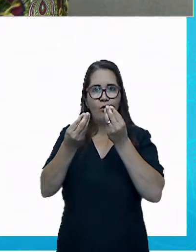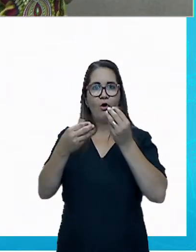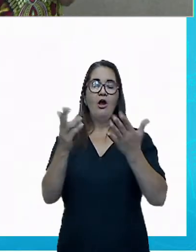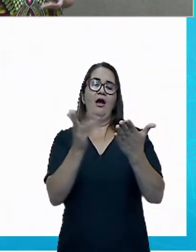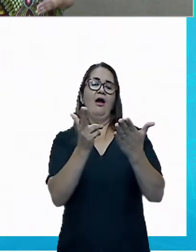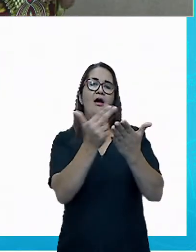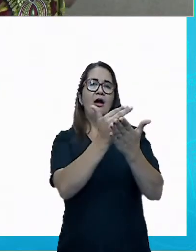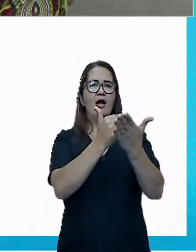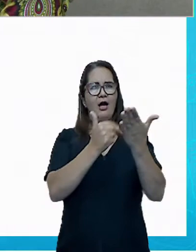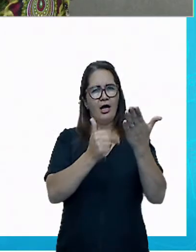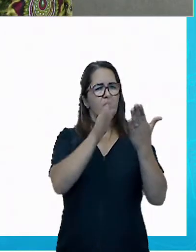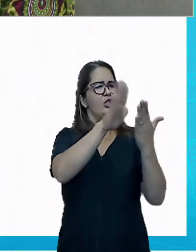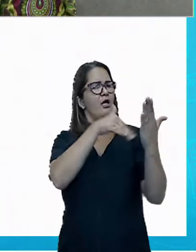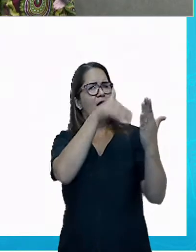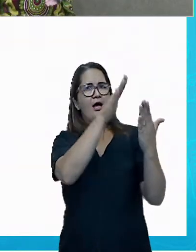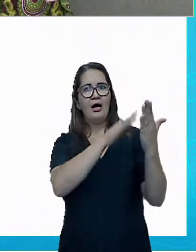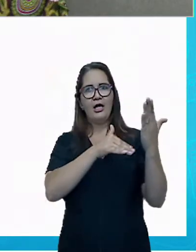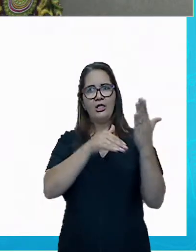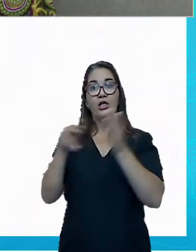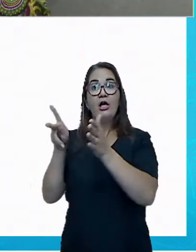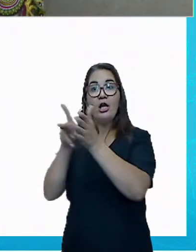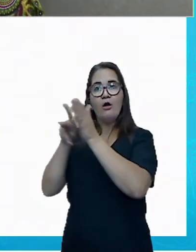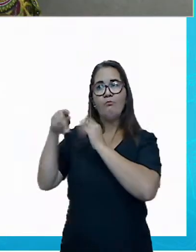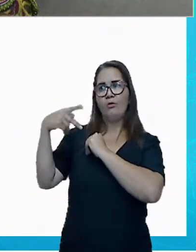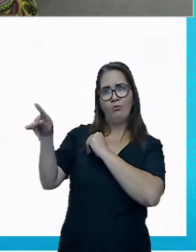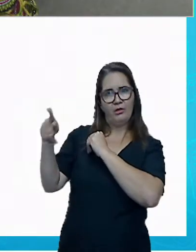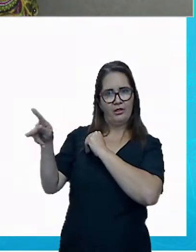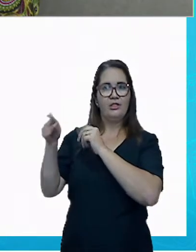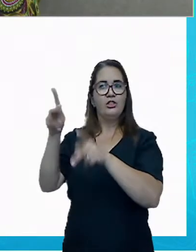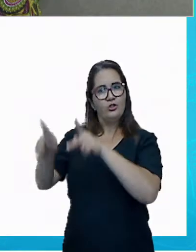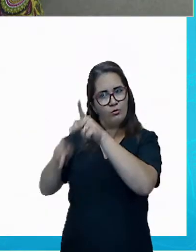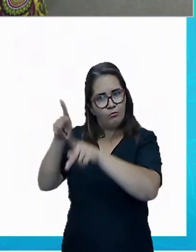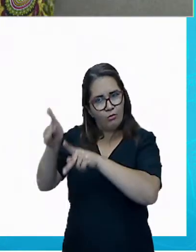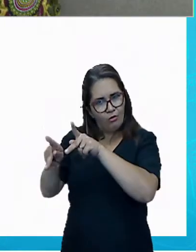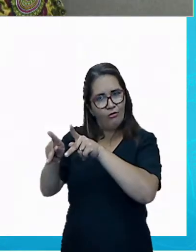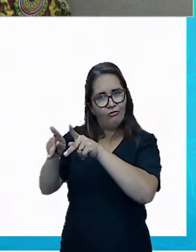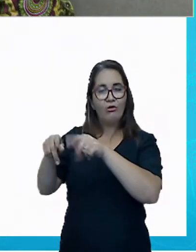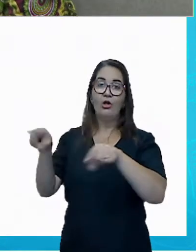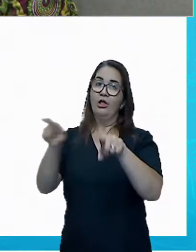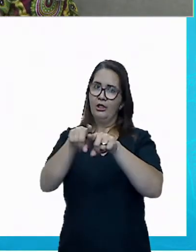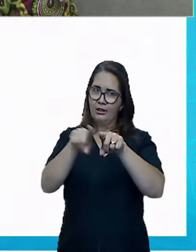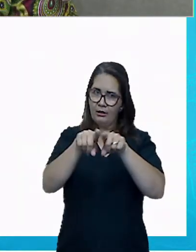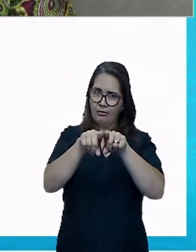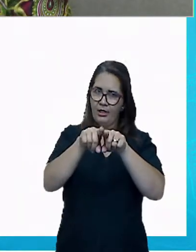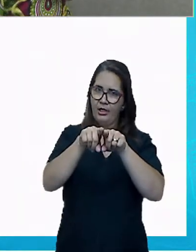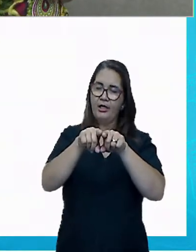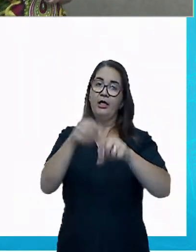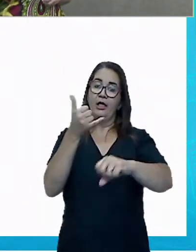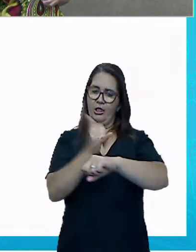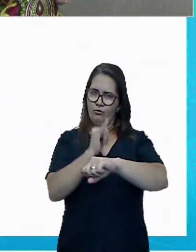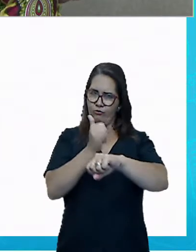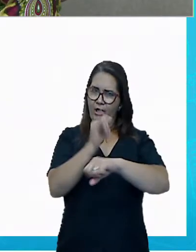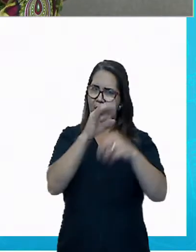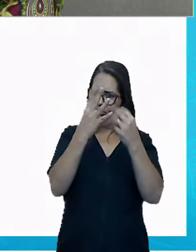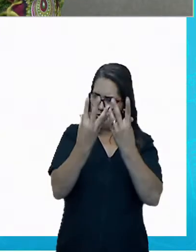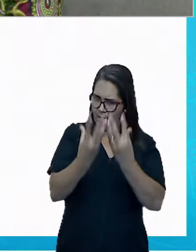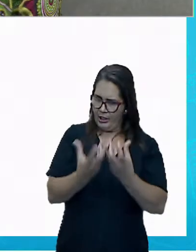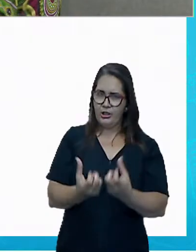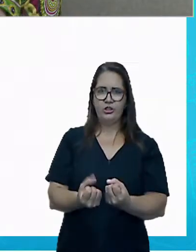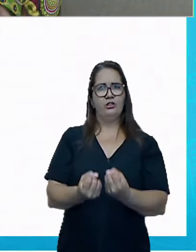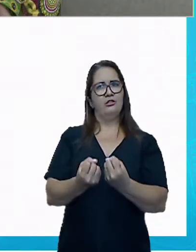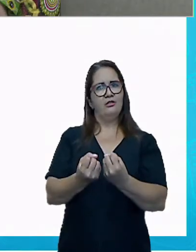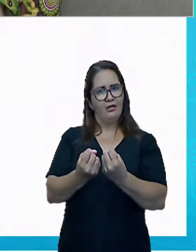deles própria, era do seu próprio artesanato, né? Que vinham da fundição e da serralheria.